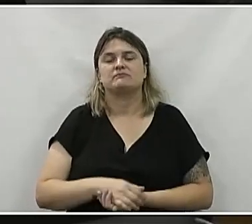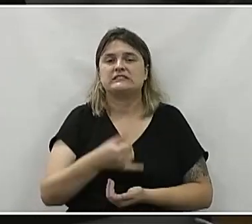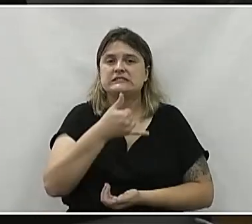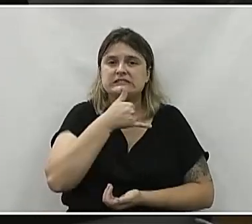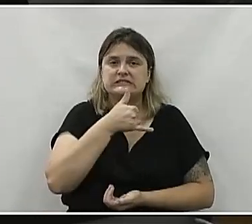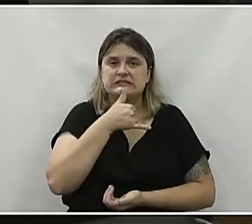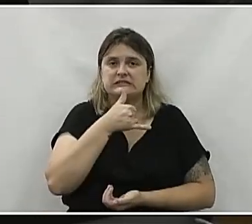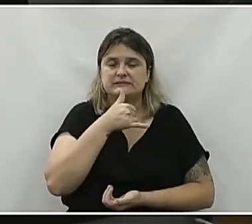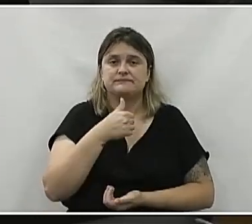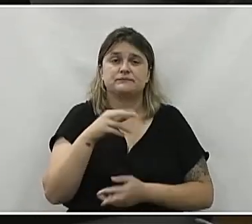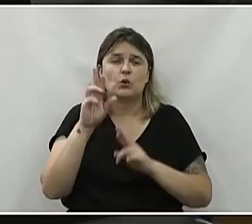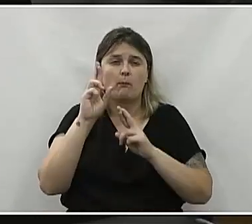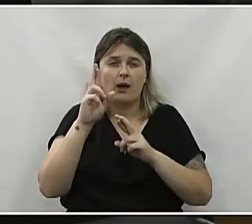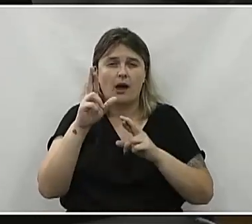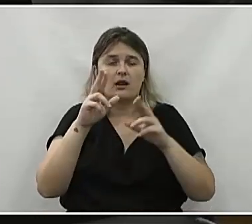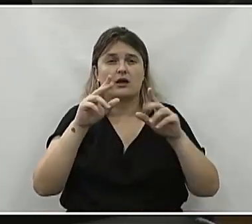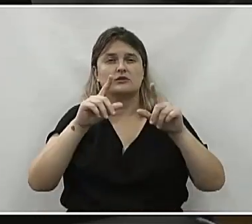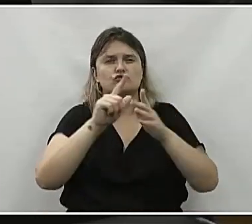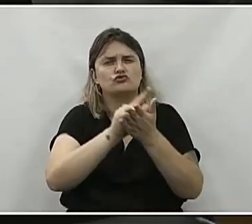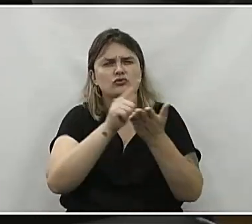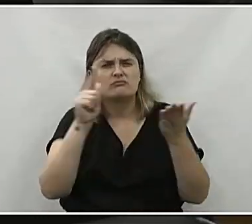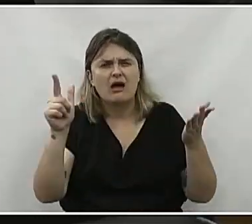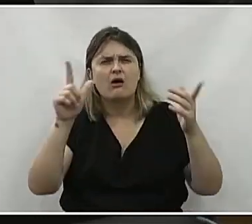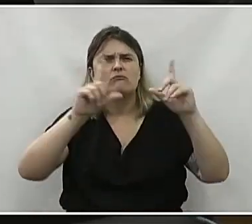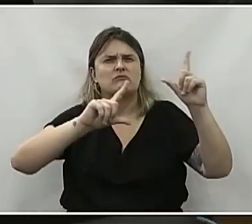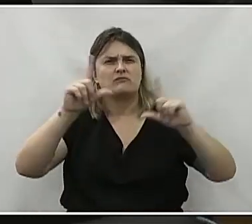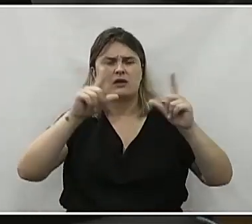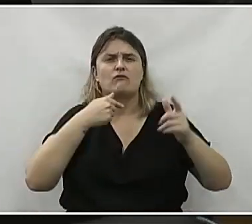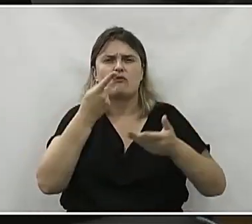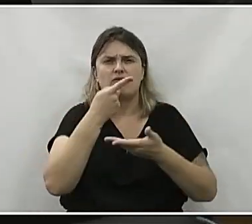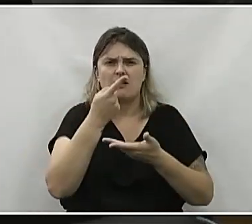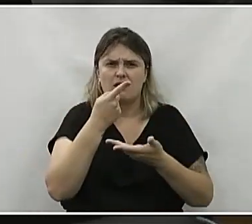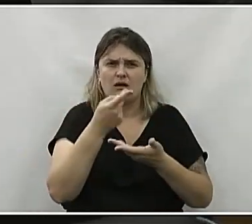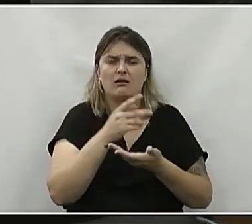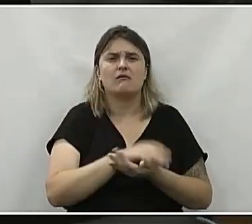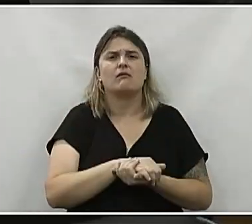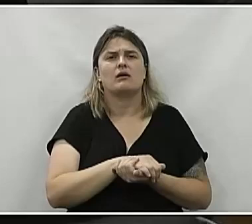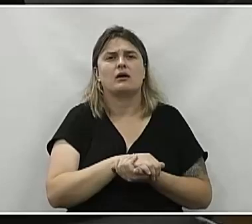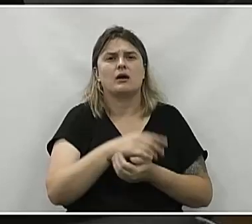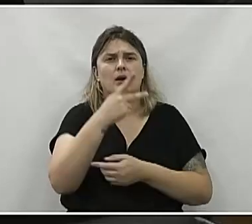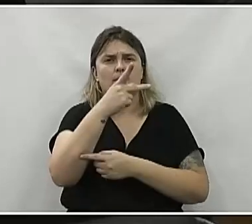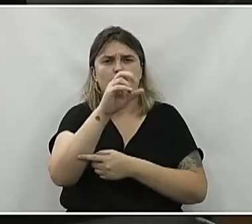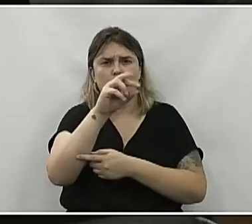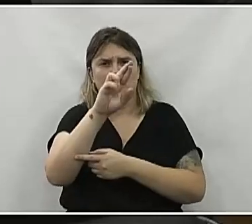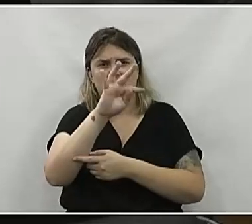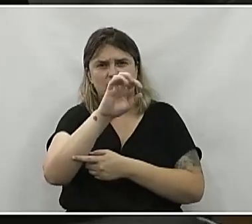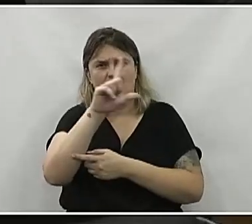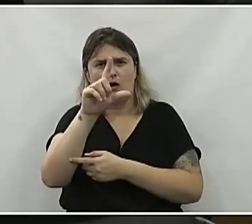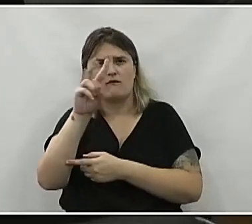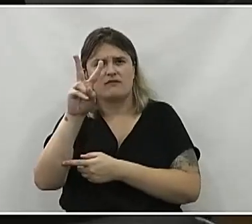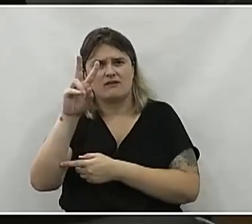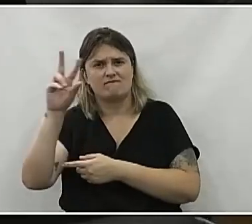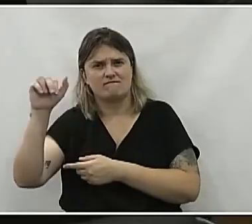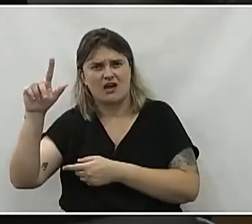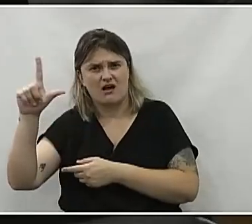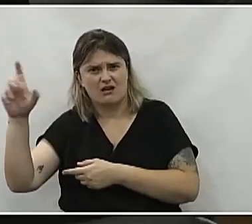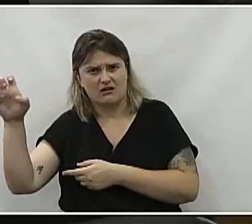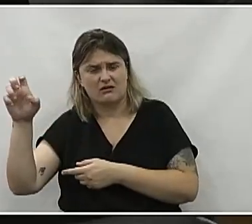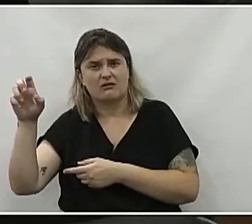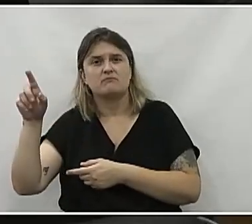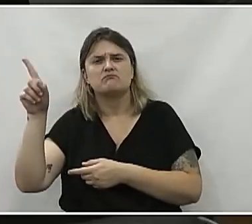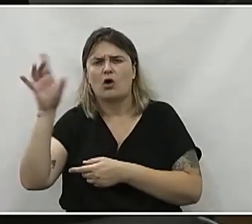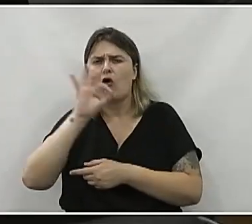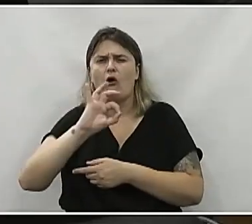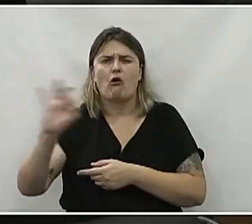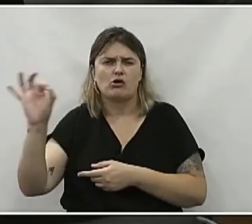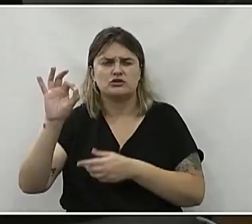Infelizmente eu espero que a mídia da cidade eu vou citar o nome aqui o portal vvale que me mandou mensagem é uma